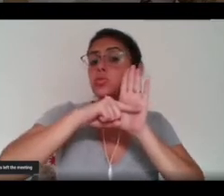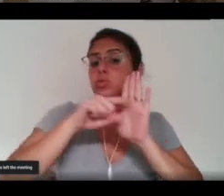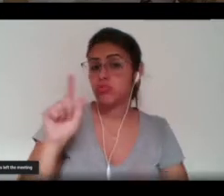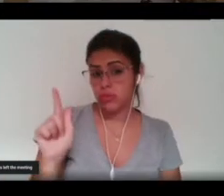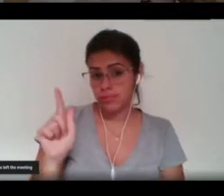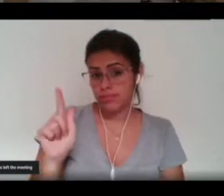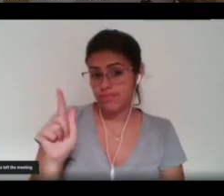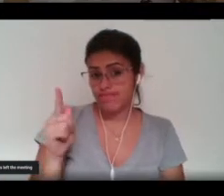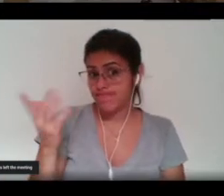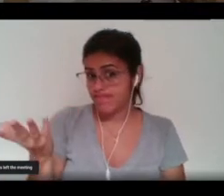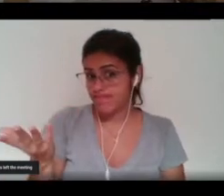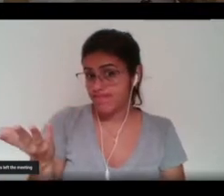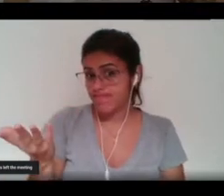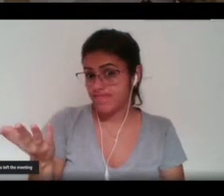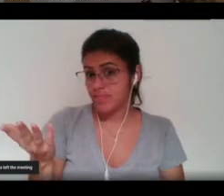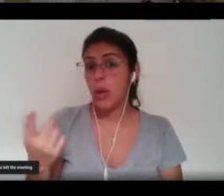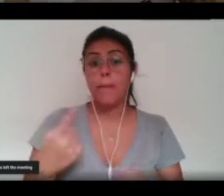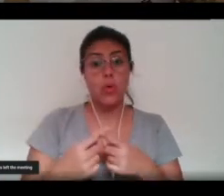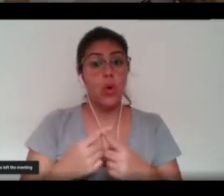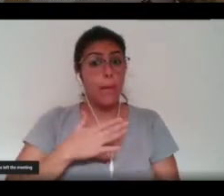ela é igual a menos g?